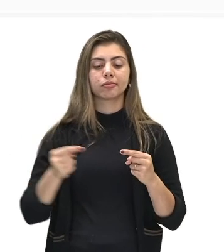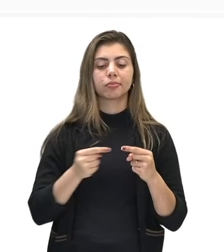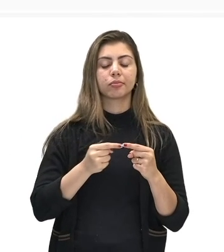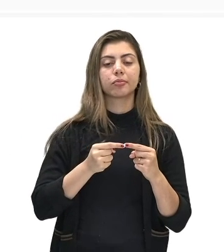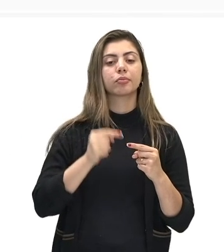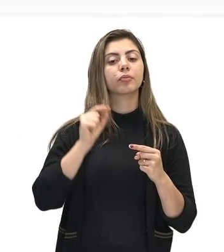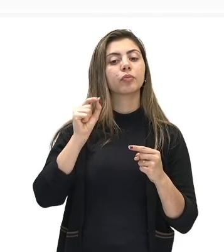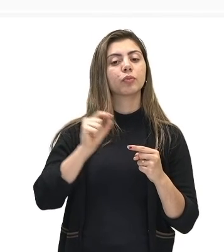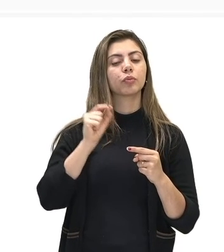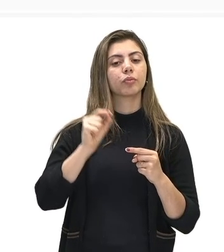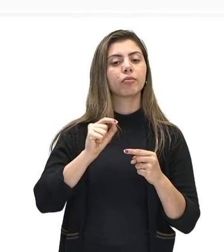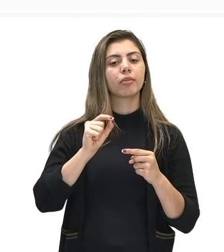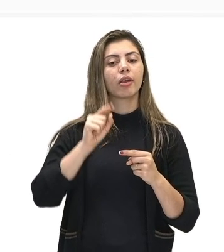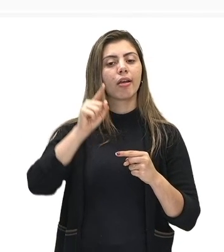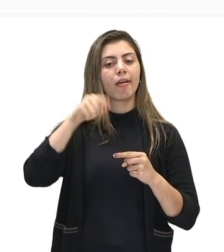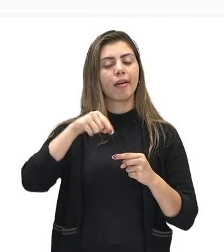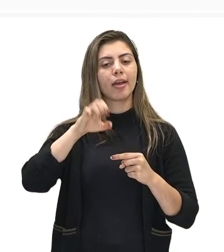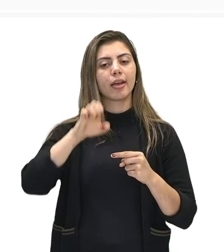processo